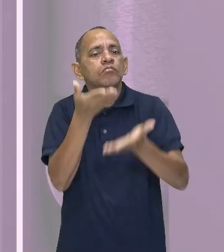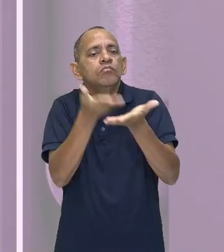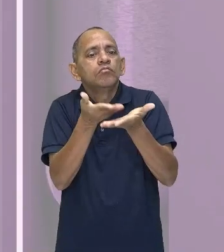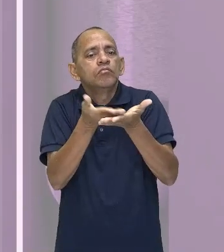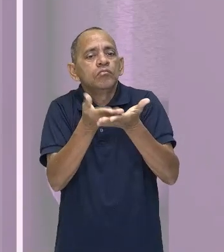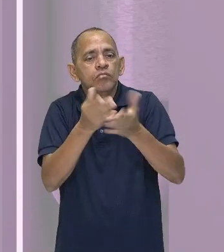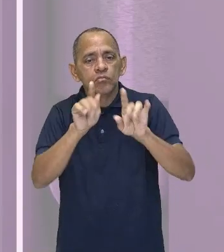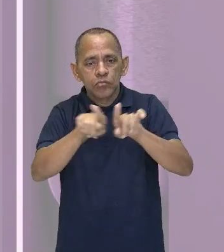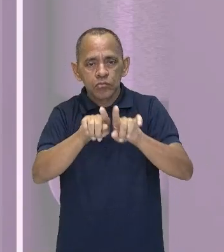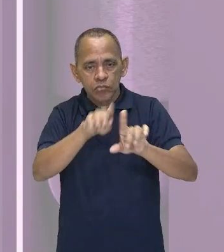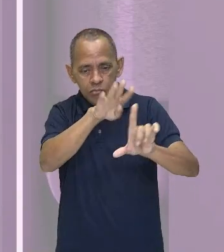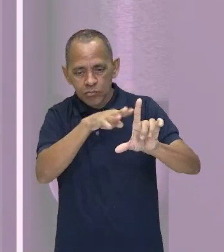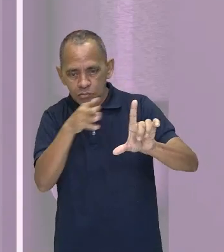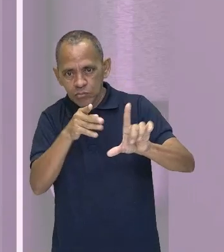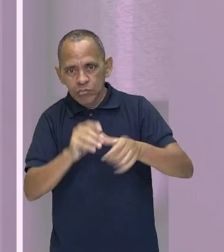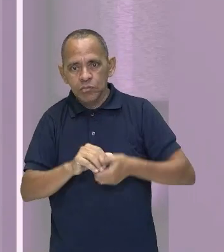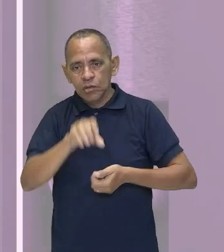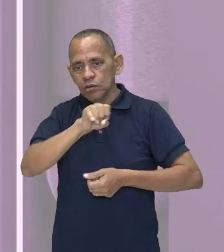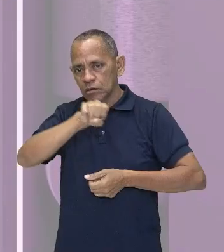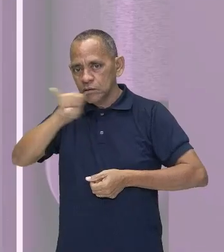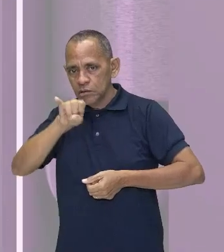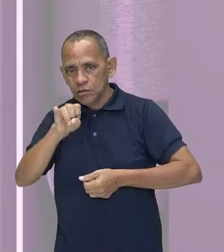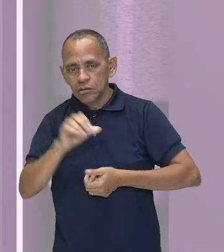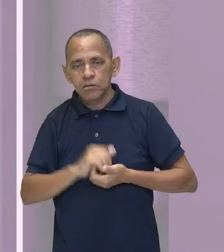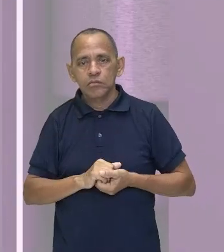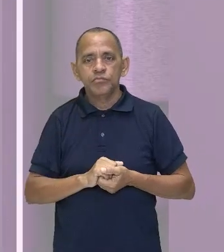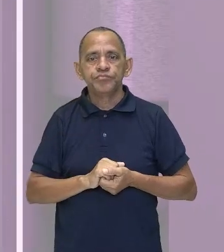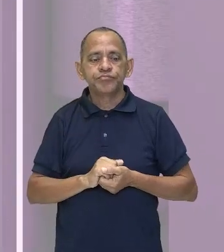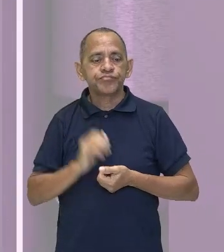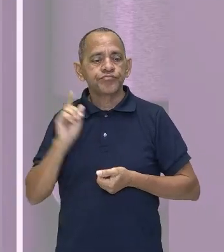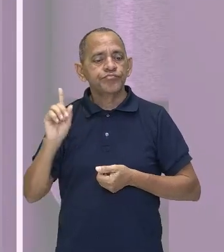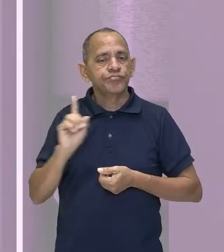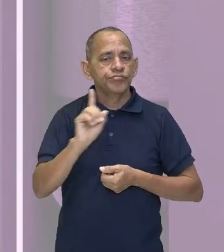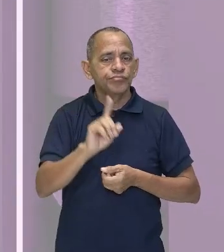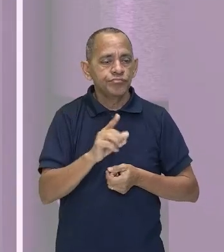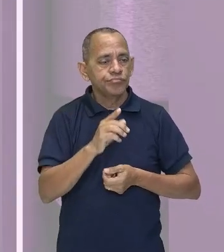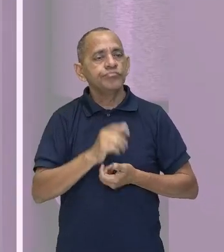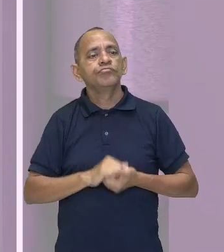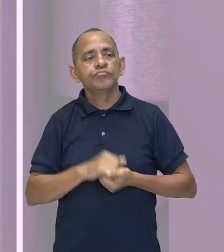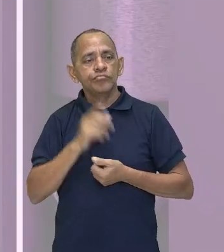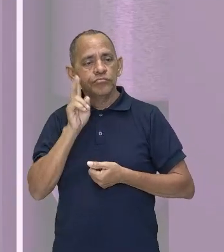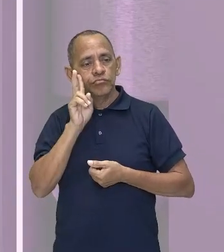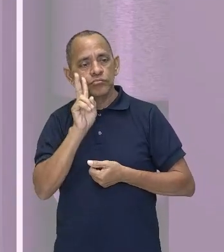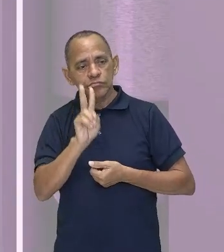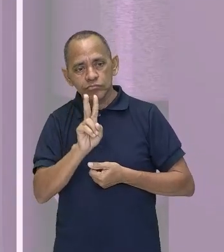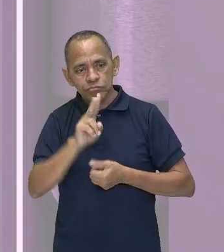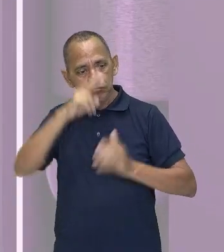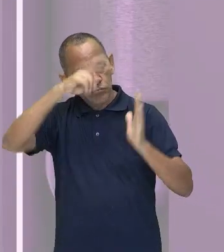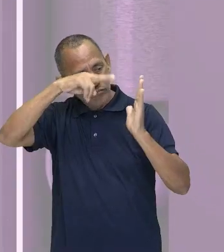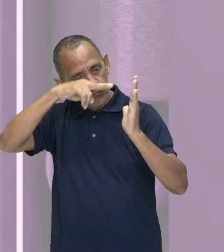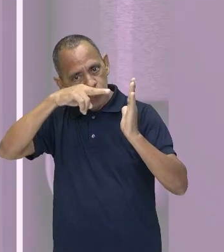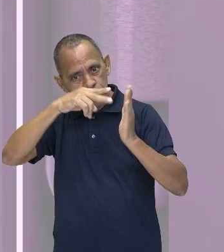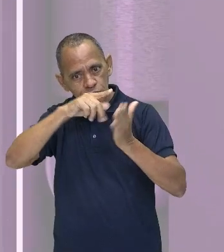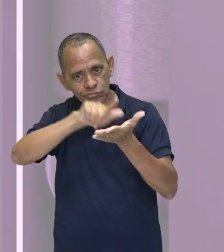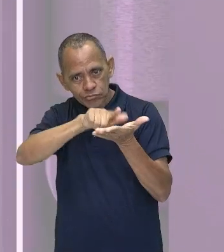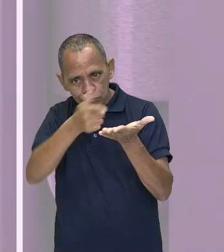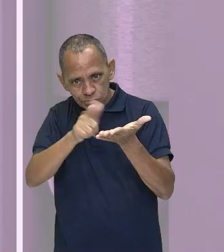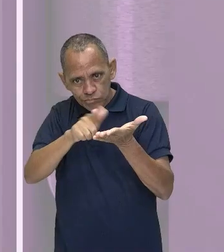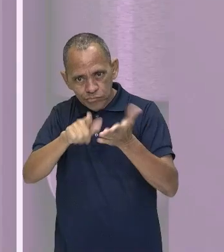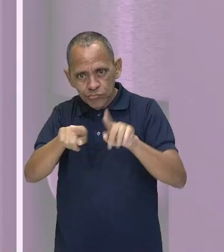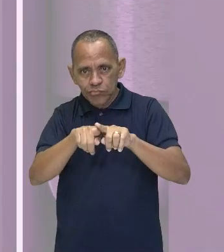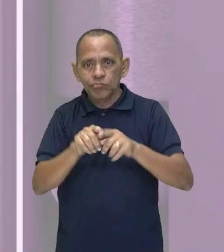bom? Quando a gente vai ler um jornal, ler uma revista, olhar um site